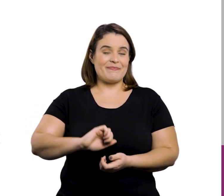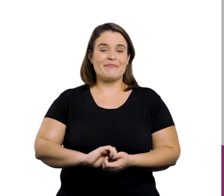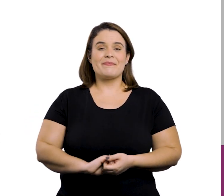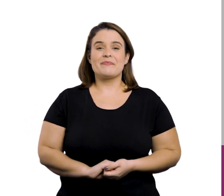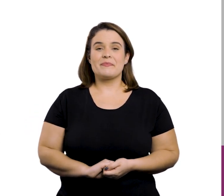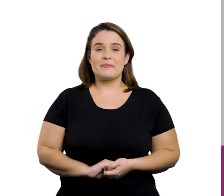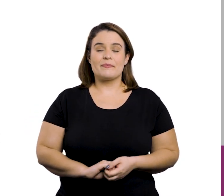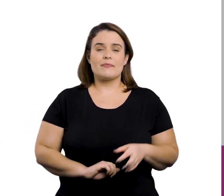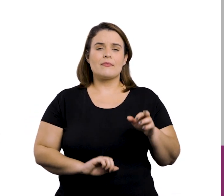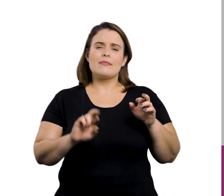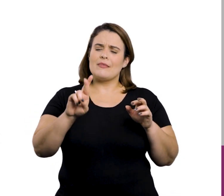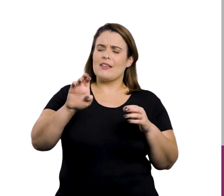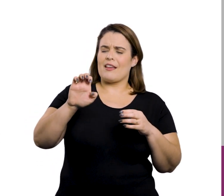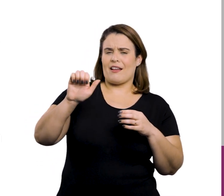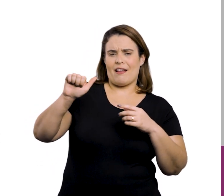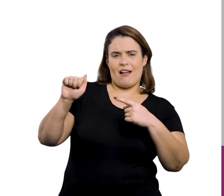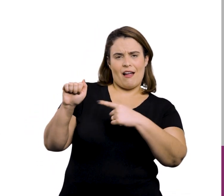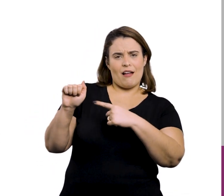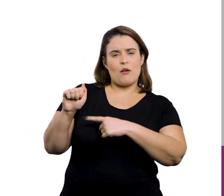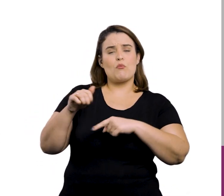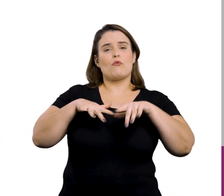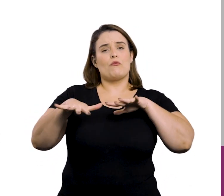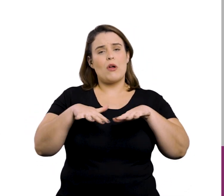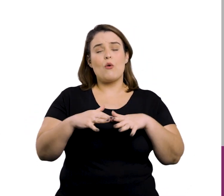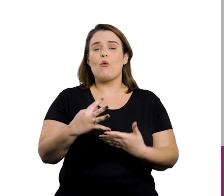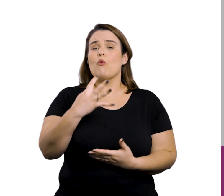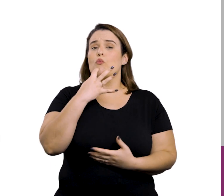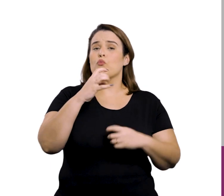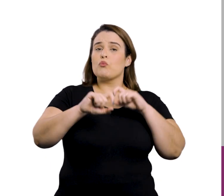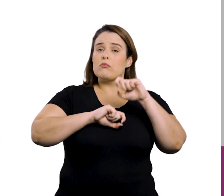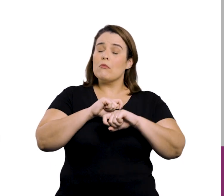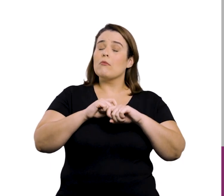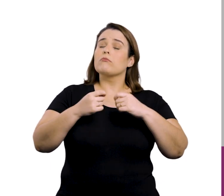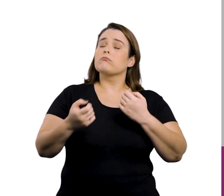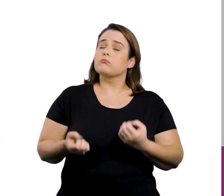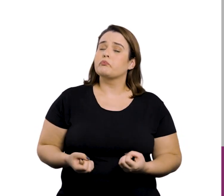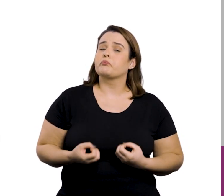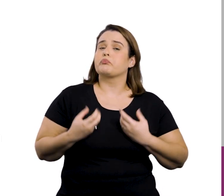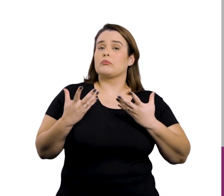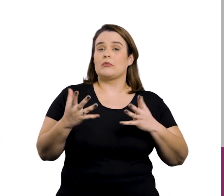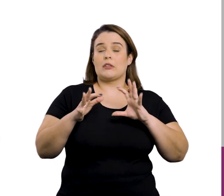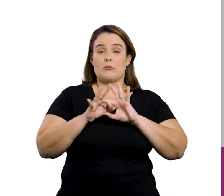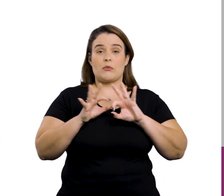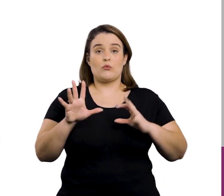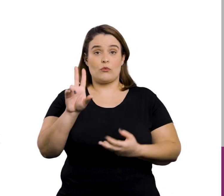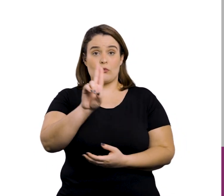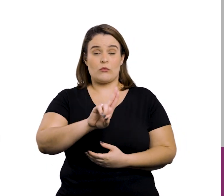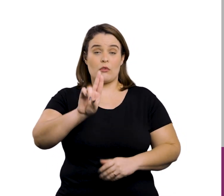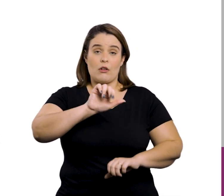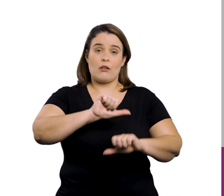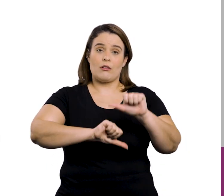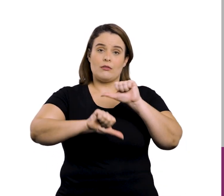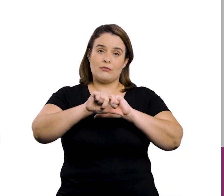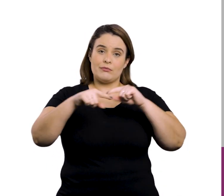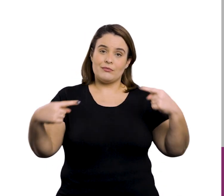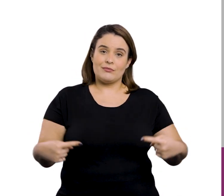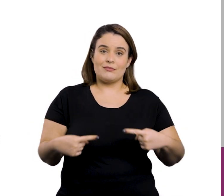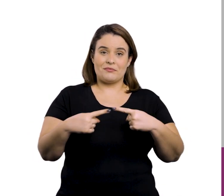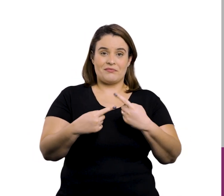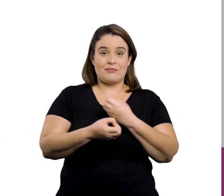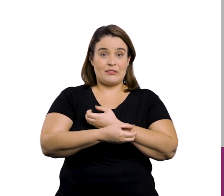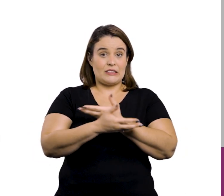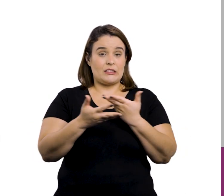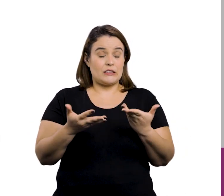REA. REA surge de um movimento conhecido por promover a liberdade de usar, alterar, combinar